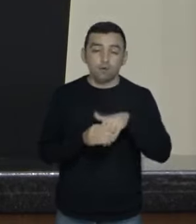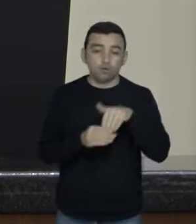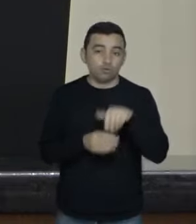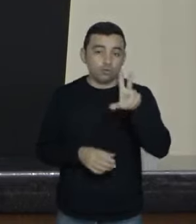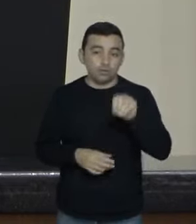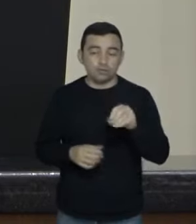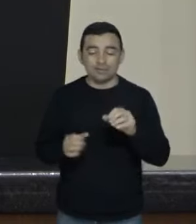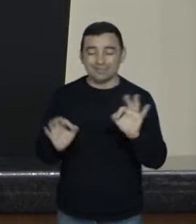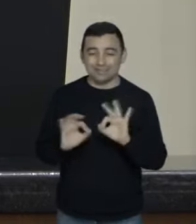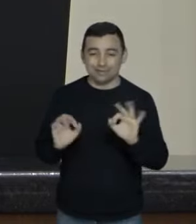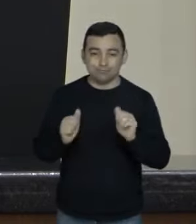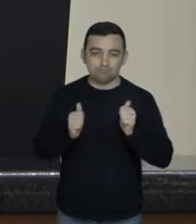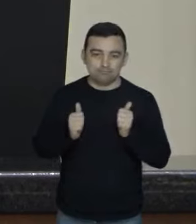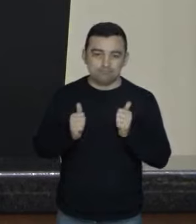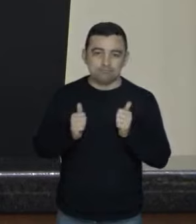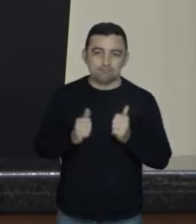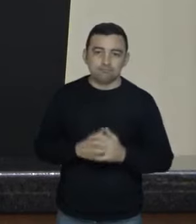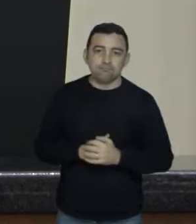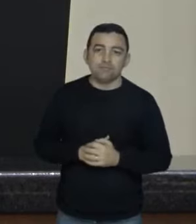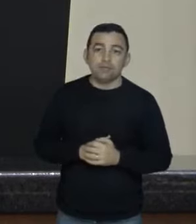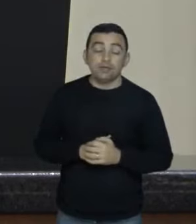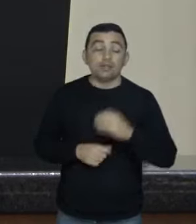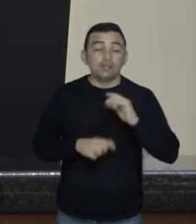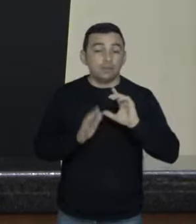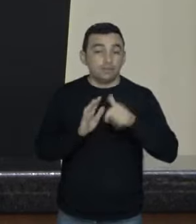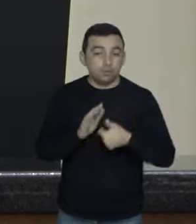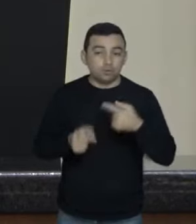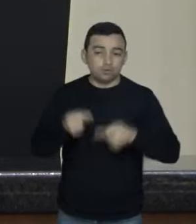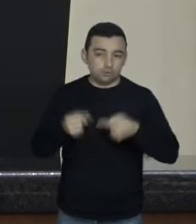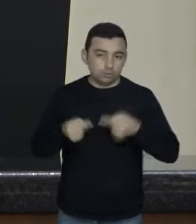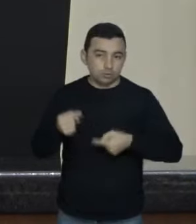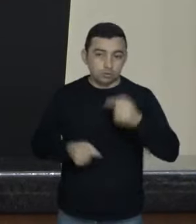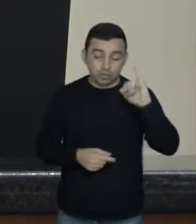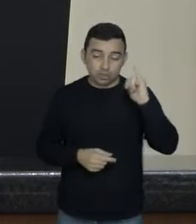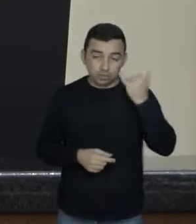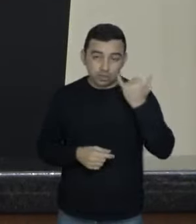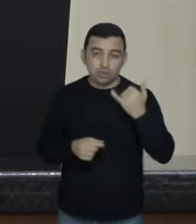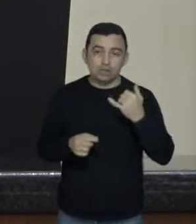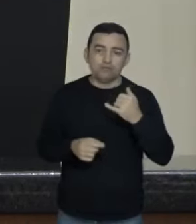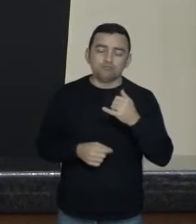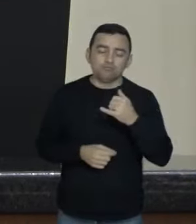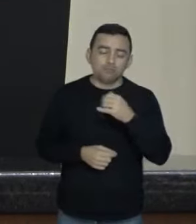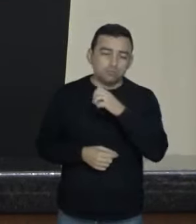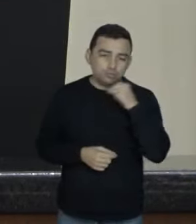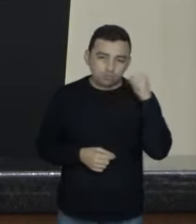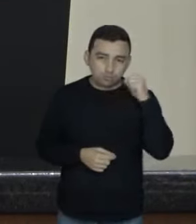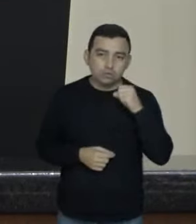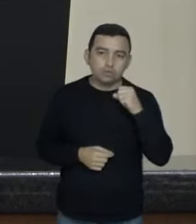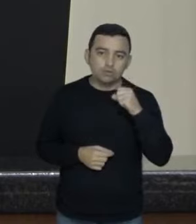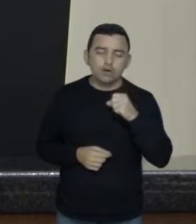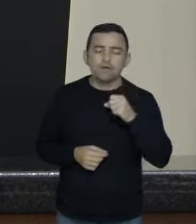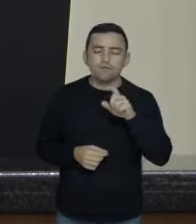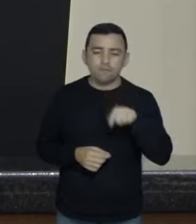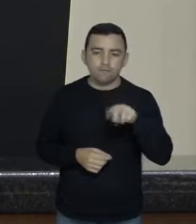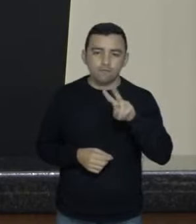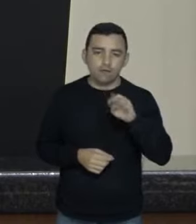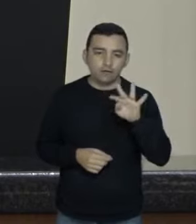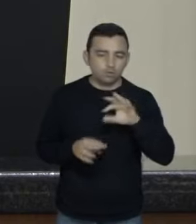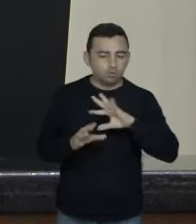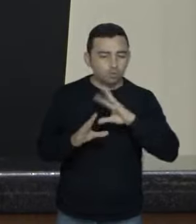abstenção após ser discutida pelos senhores deputados Jessé Lopes Tiago zille massuco foi mantido o veto total em torno único